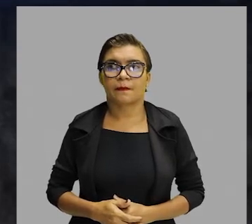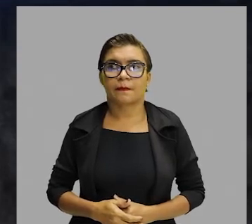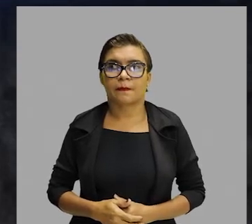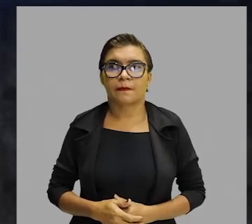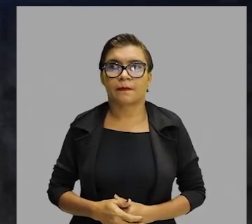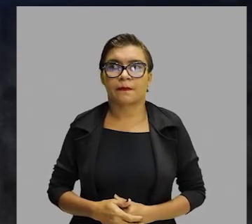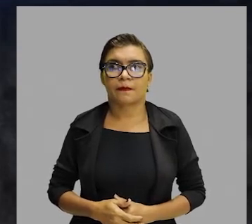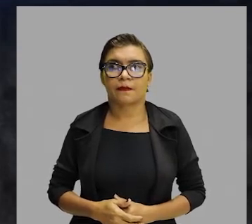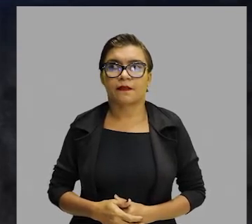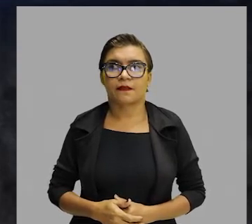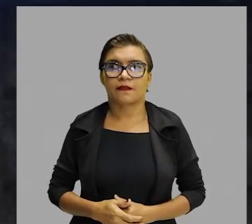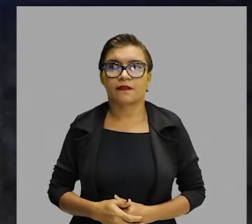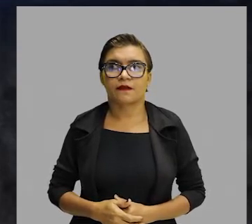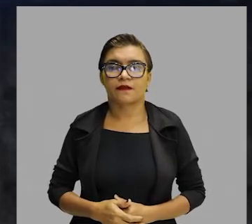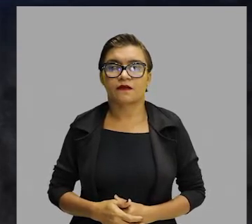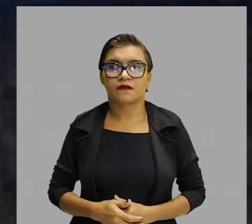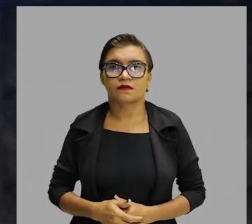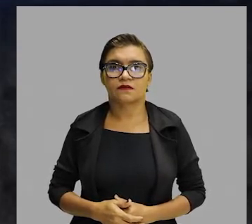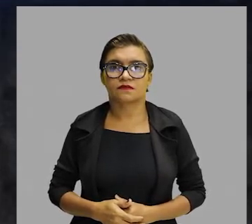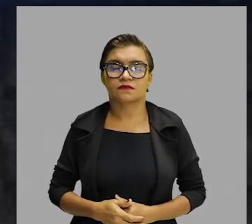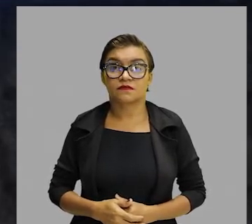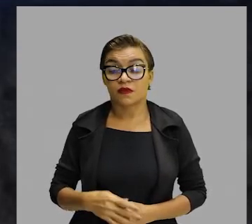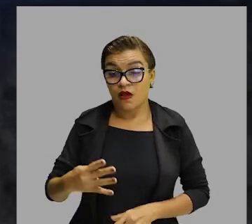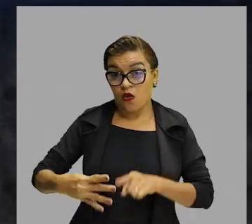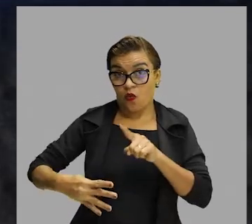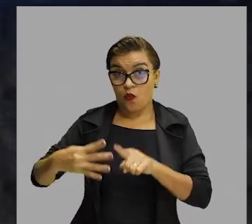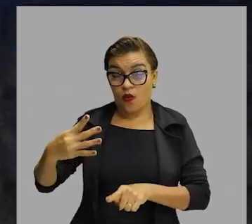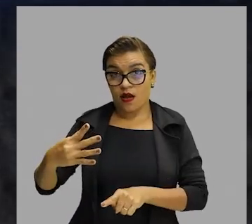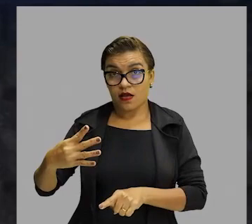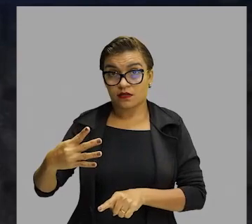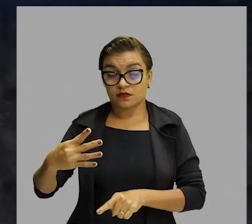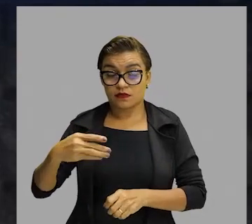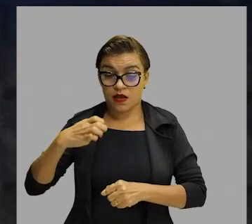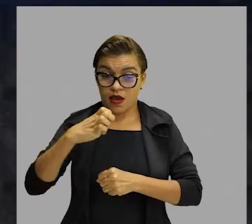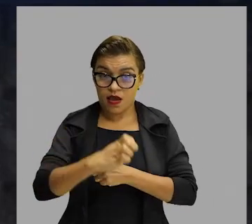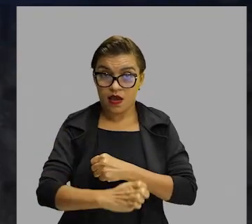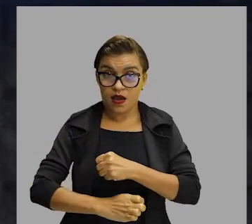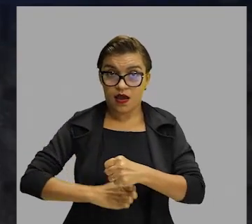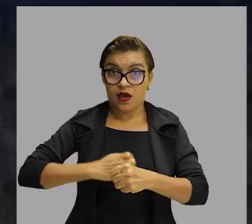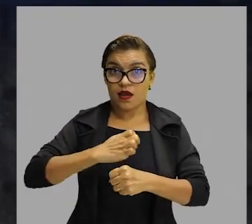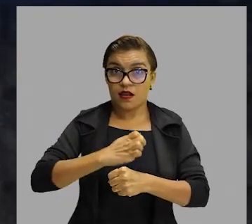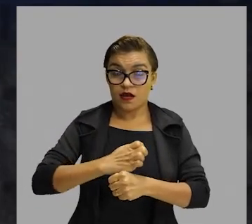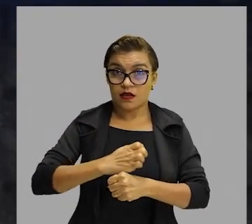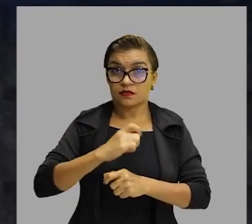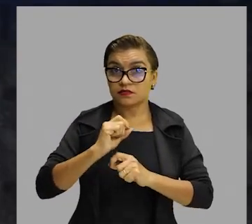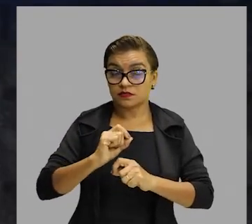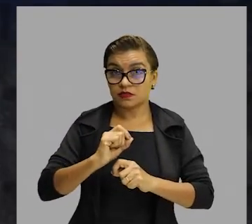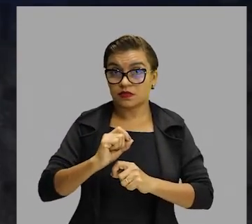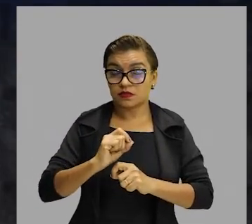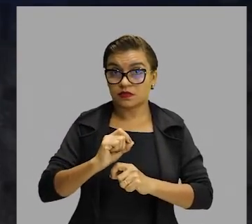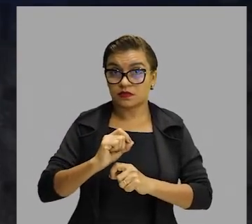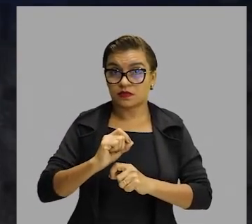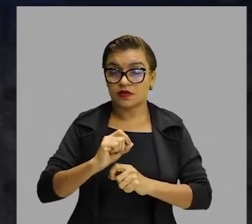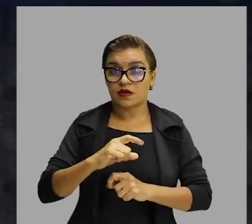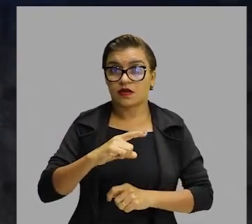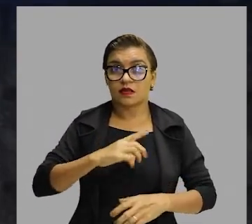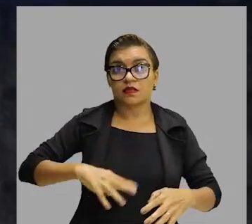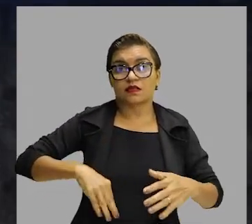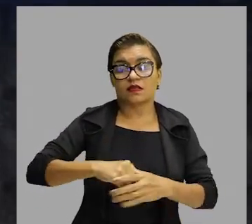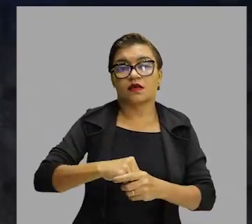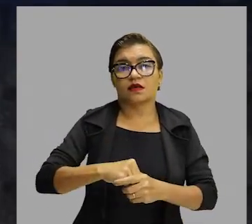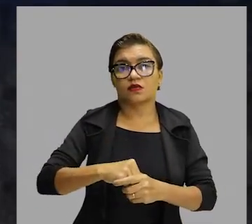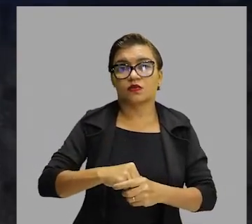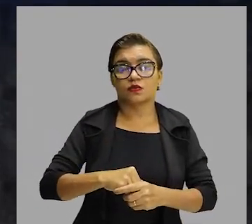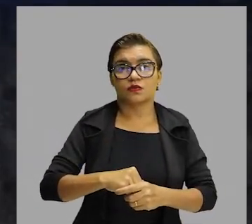desses quatro são elétrons de valência, né, que são aqui os 4 últimos, ocupando o orbital,